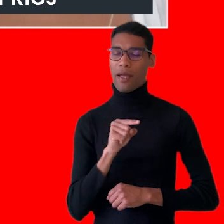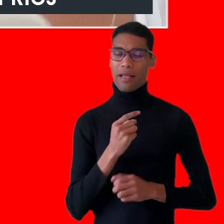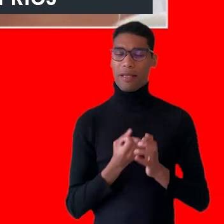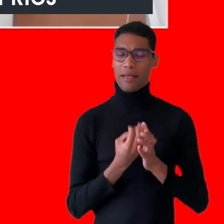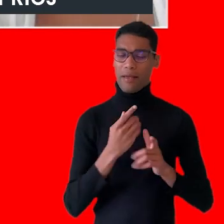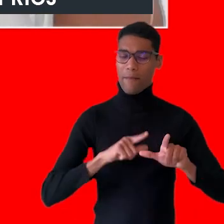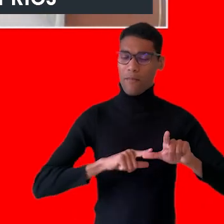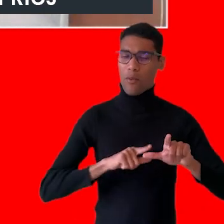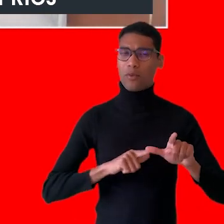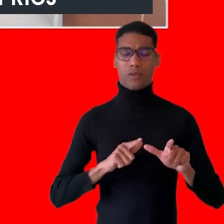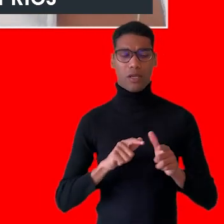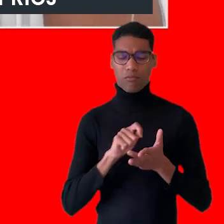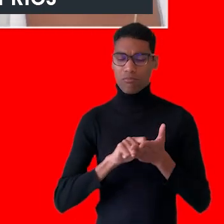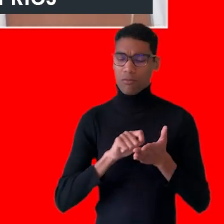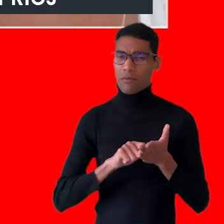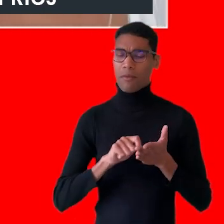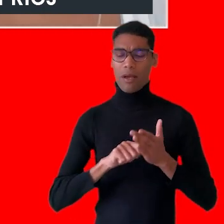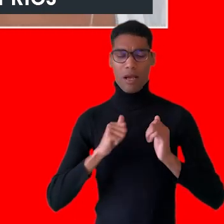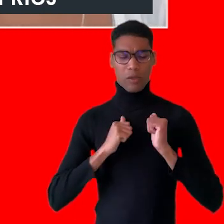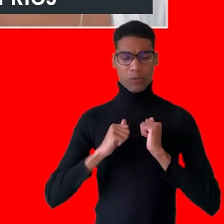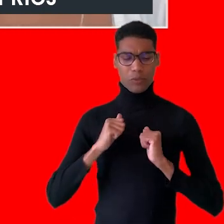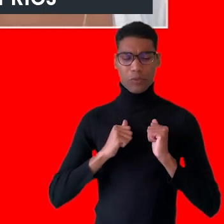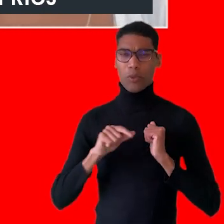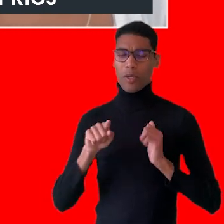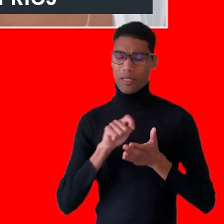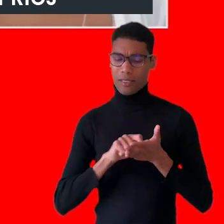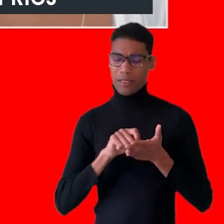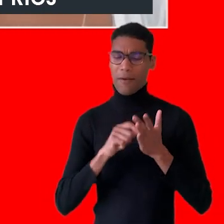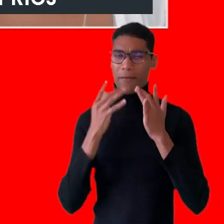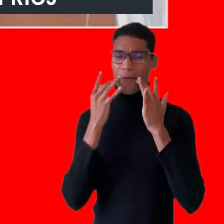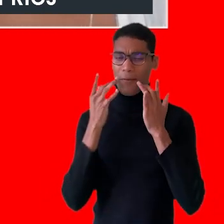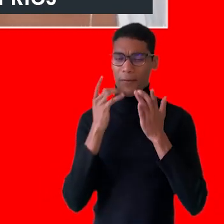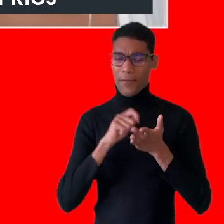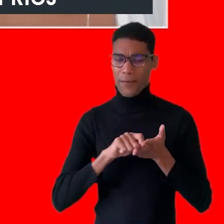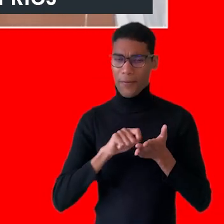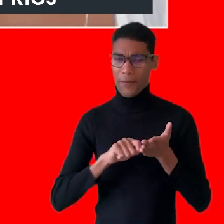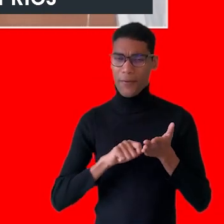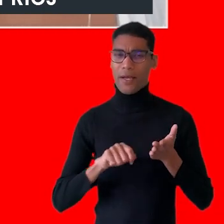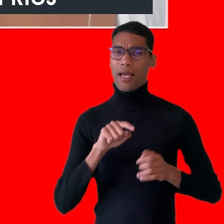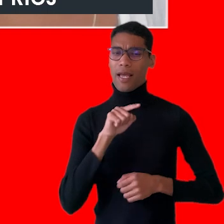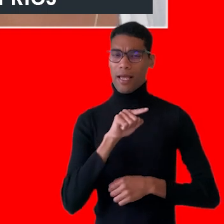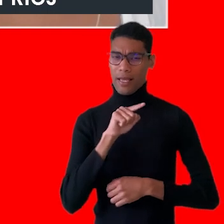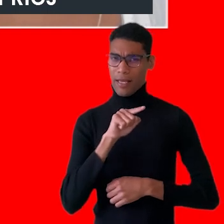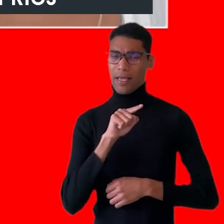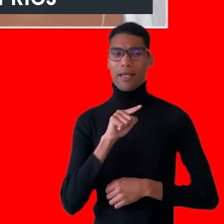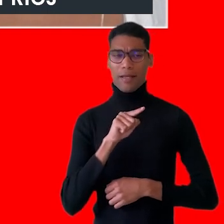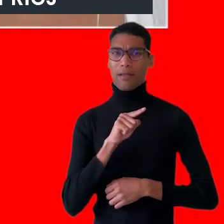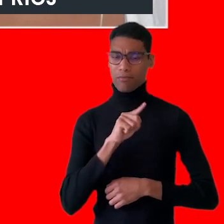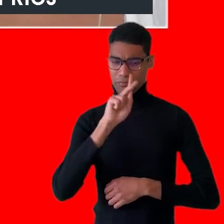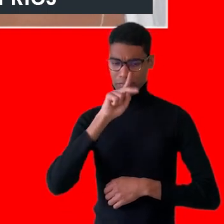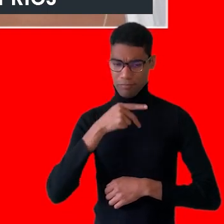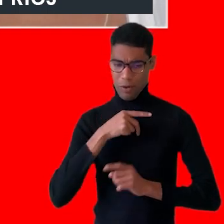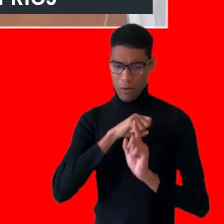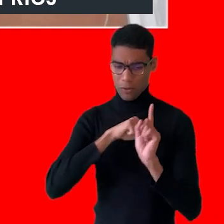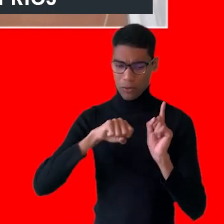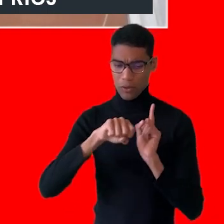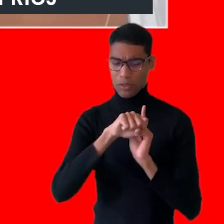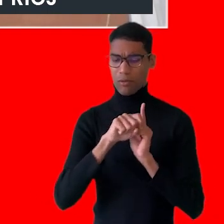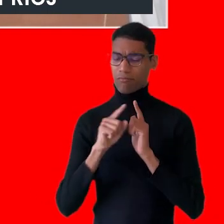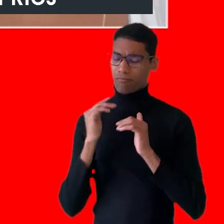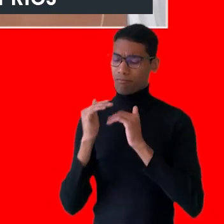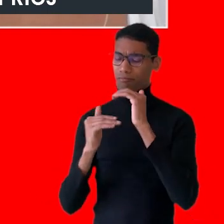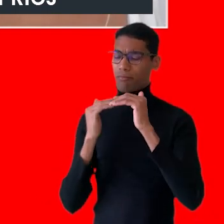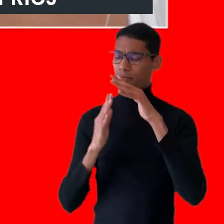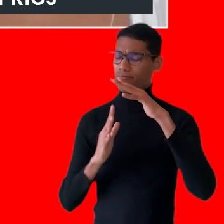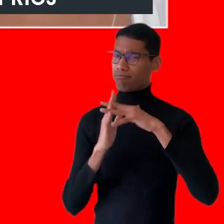é educador, ator, dramaturgo, autoformado e socialmente construído. Olha para isso,